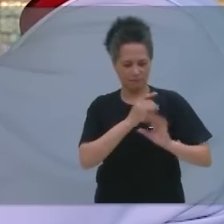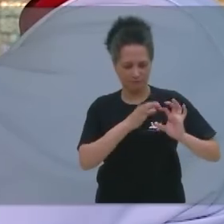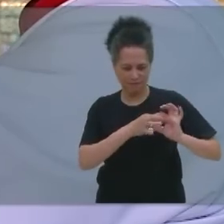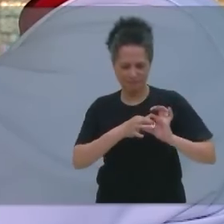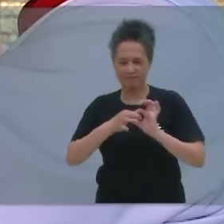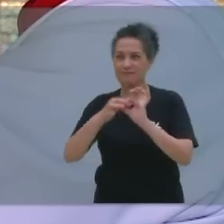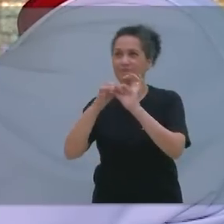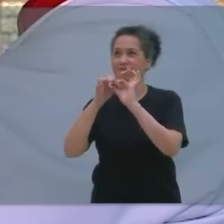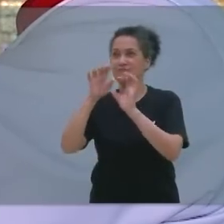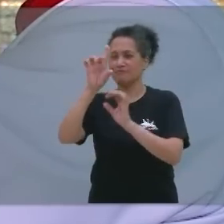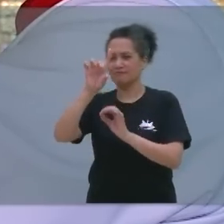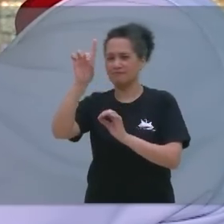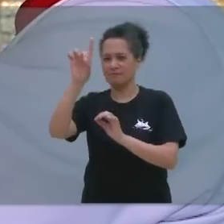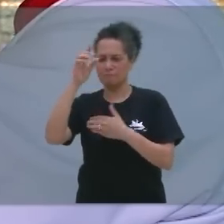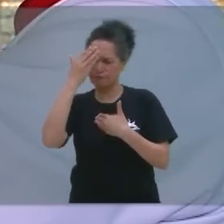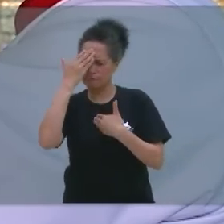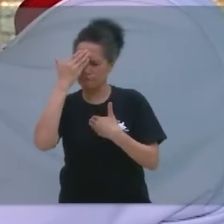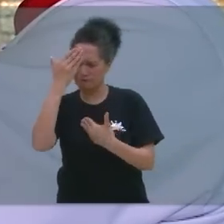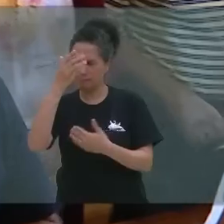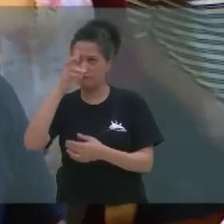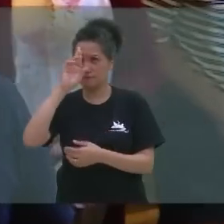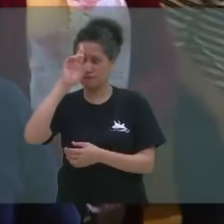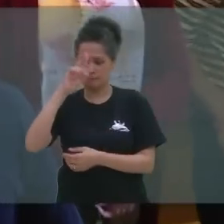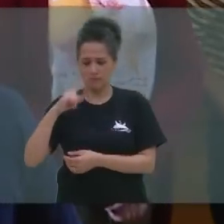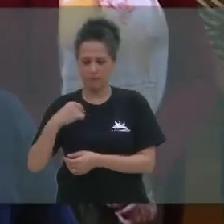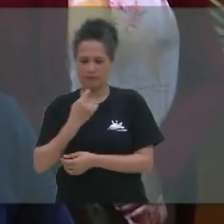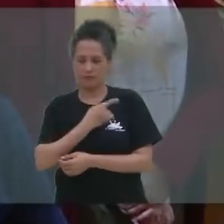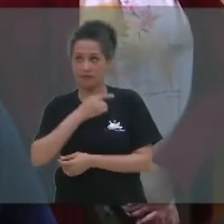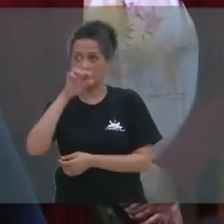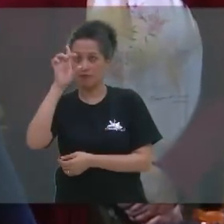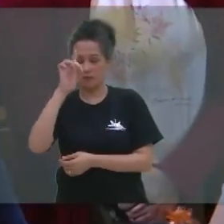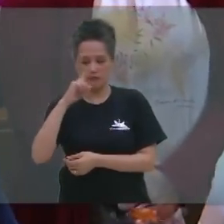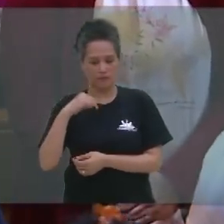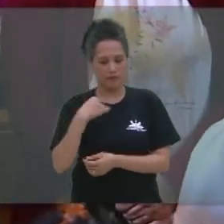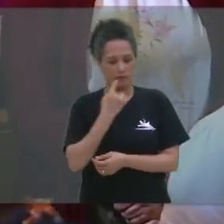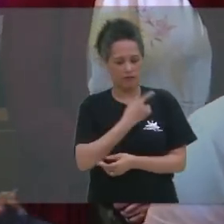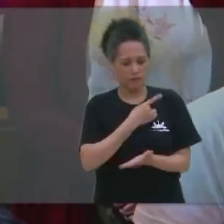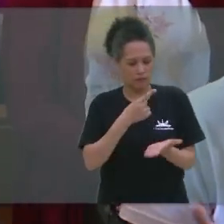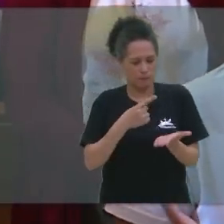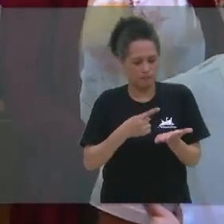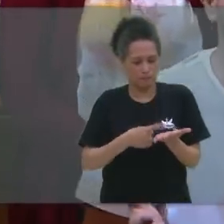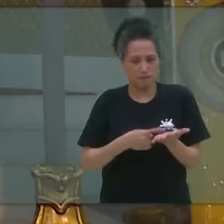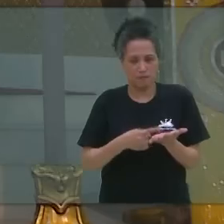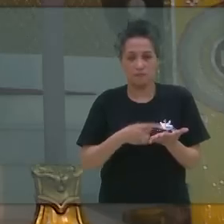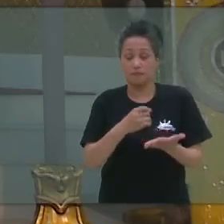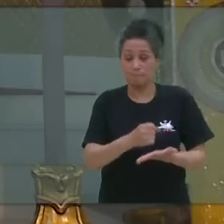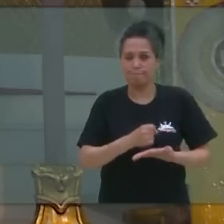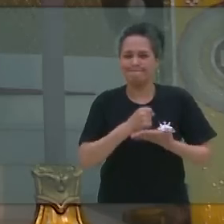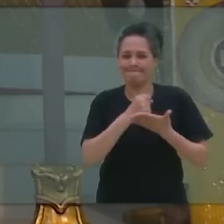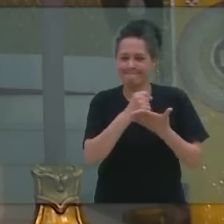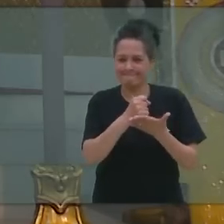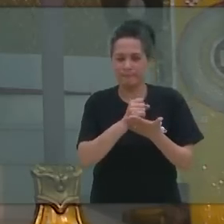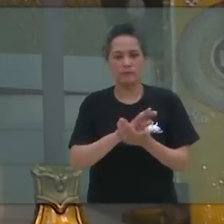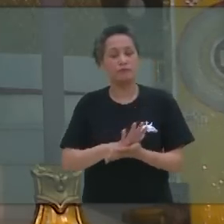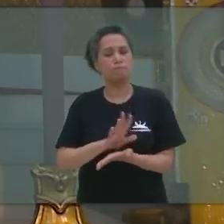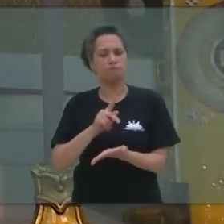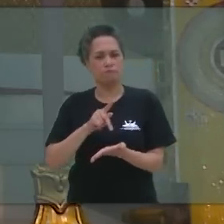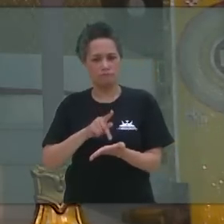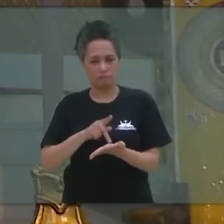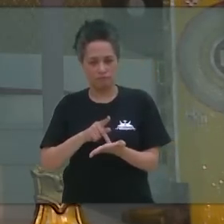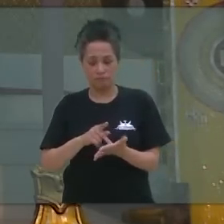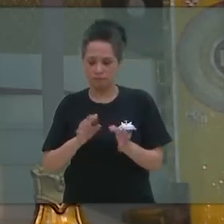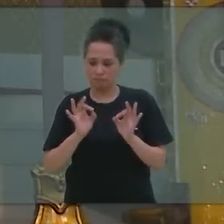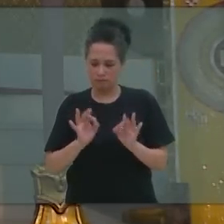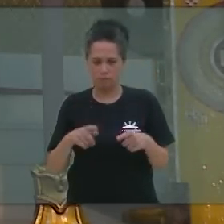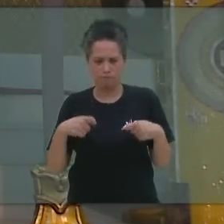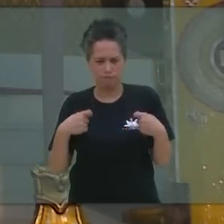Demos graças ao Senhor e nosso Deus. É nosso dever e nossa salvação. Na verdade, é justo e